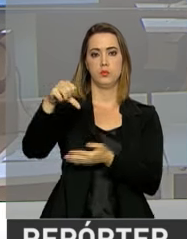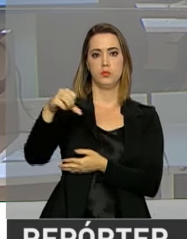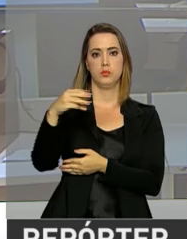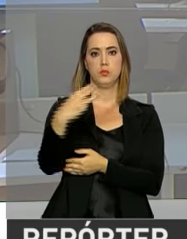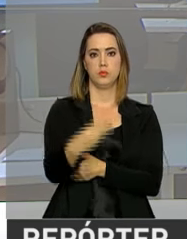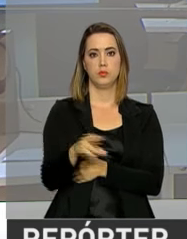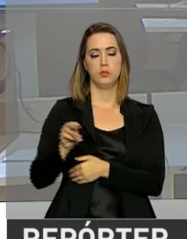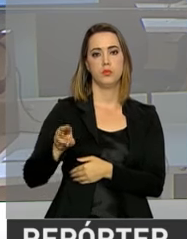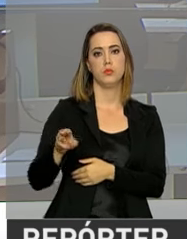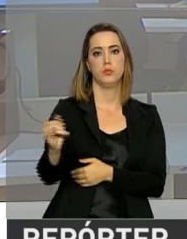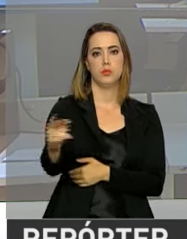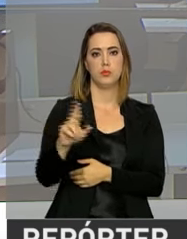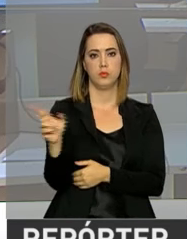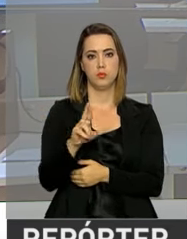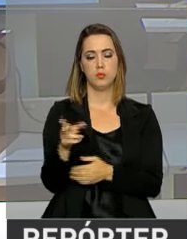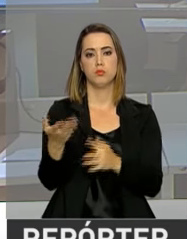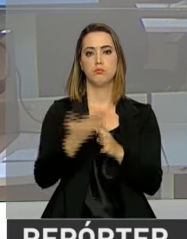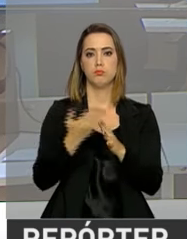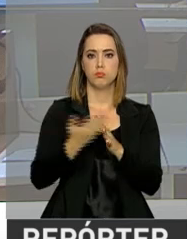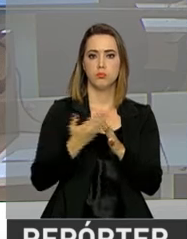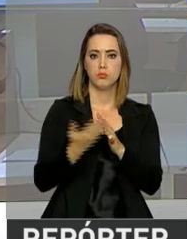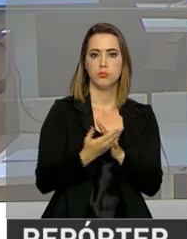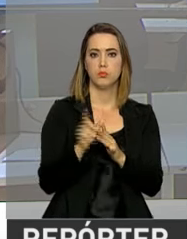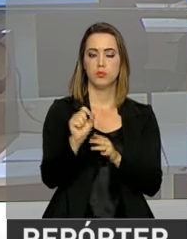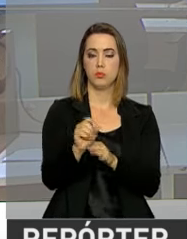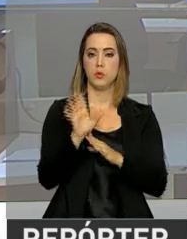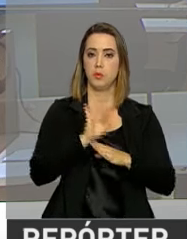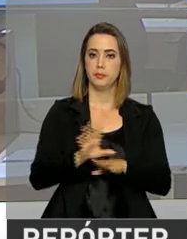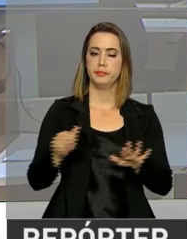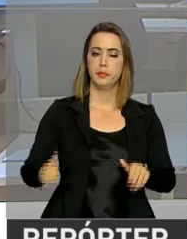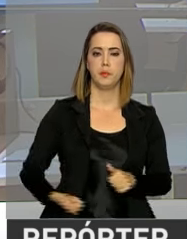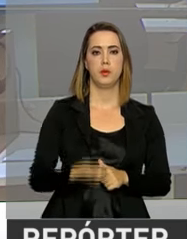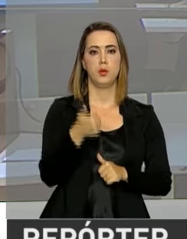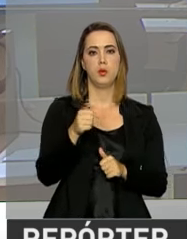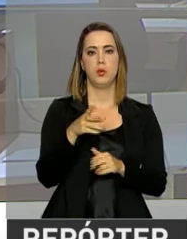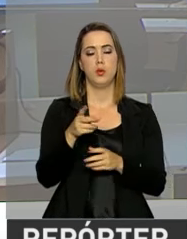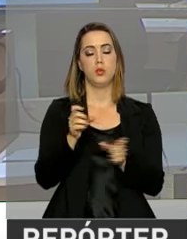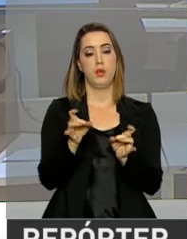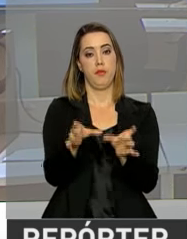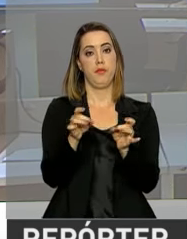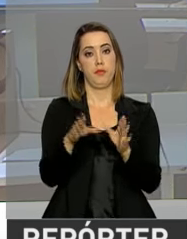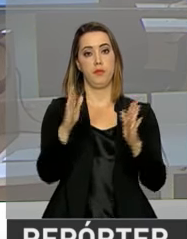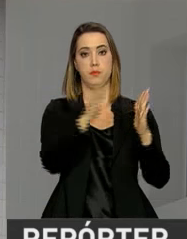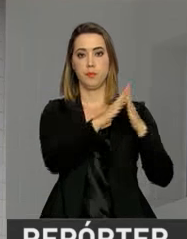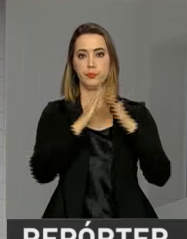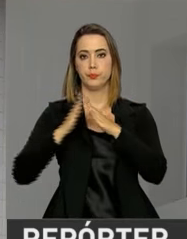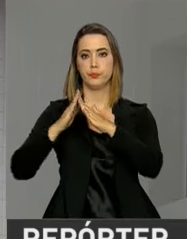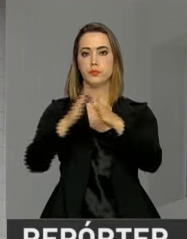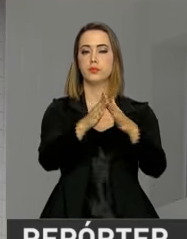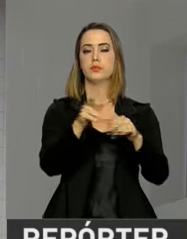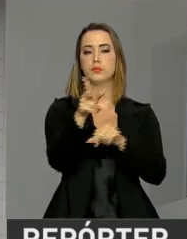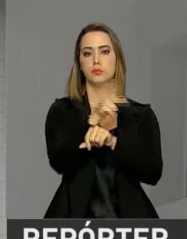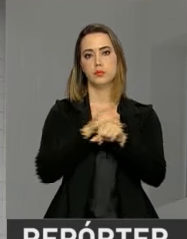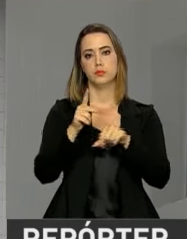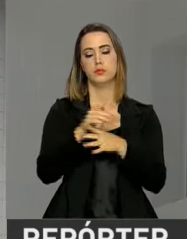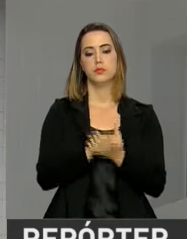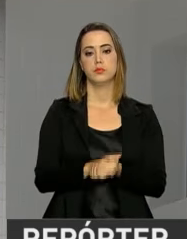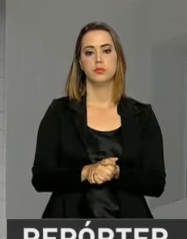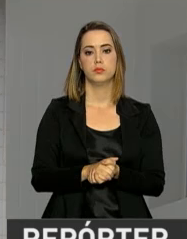bilhões de reais para financiamentos, tudo para tentar aquecer a venda de imóveis no país.